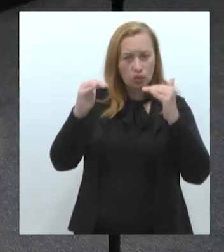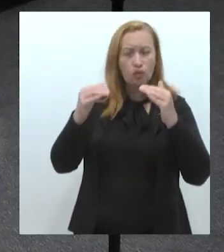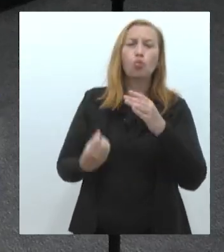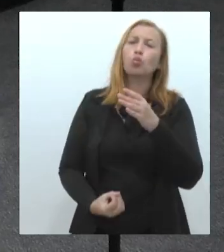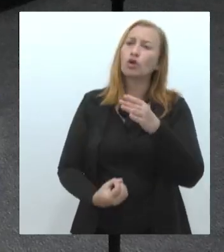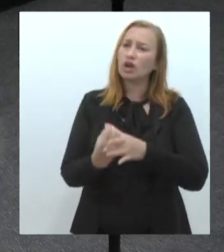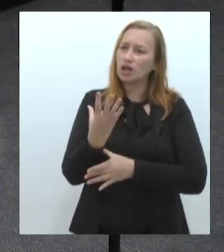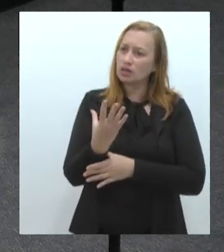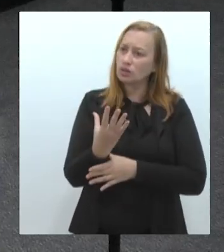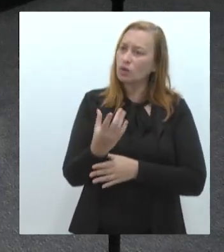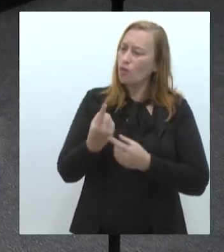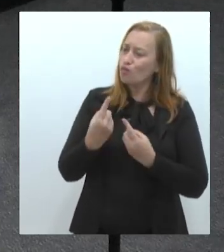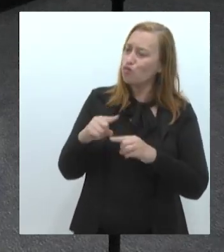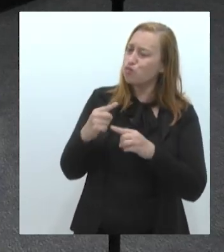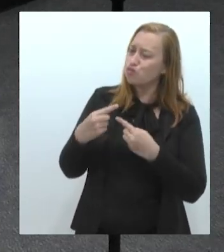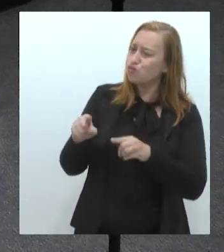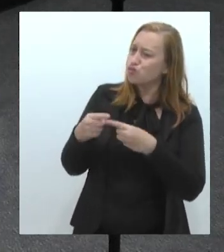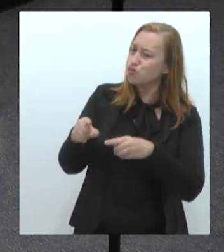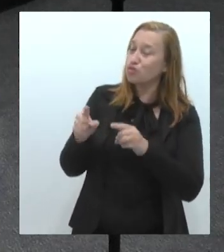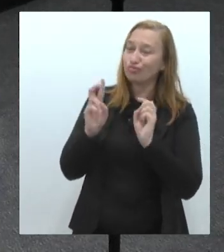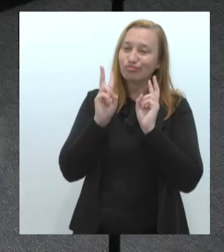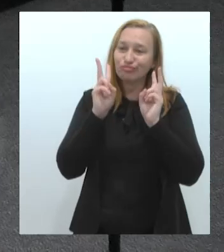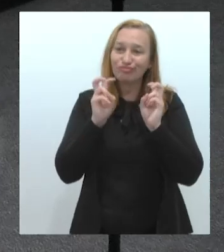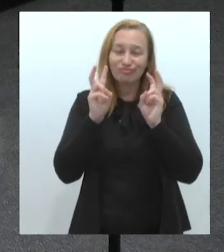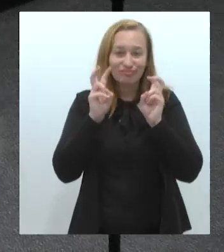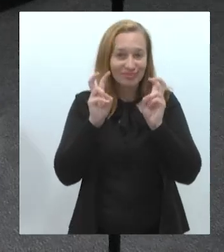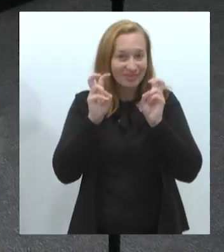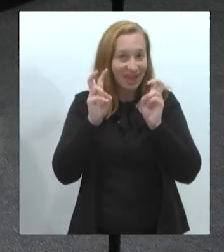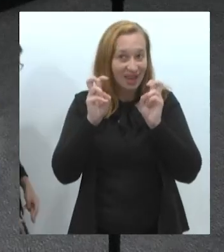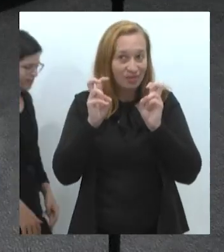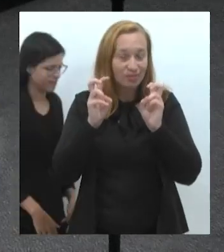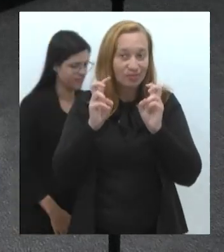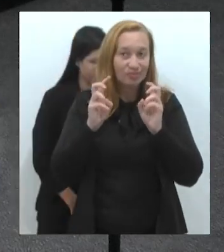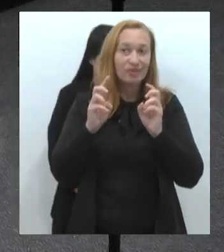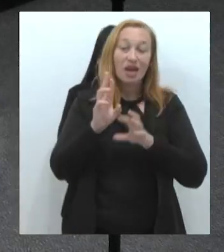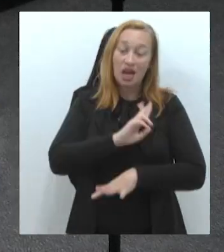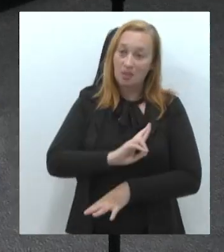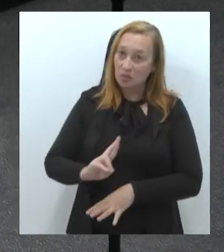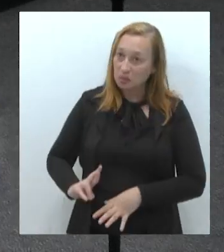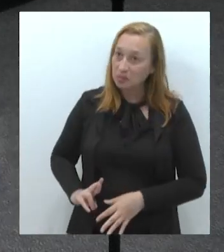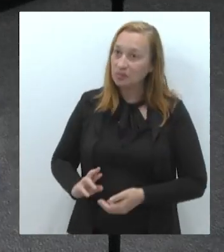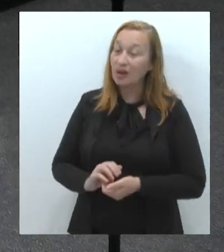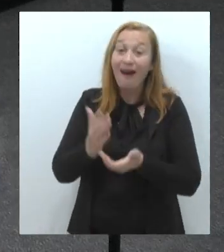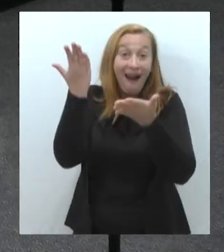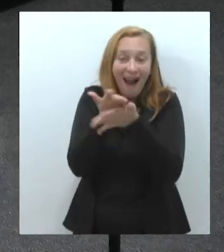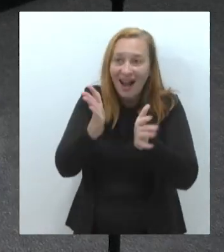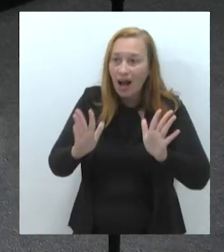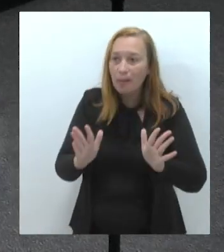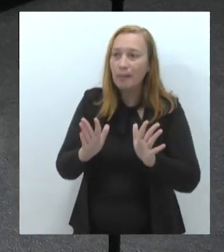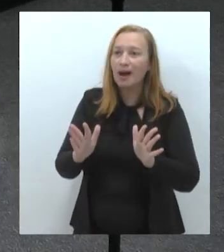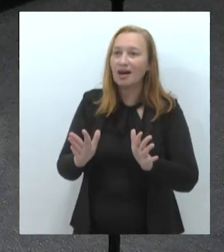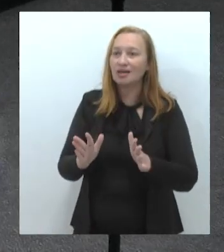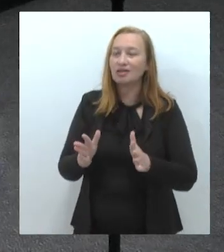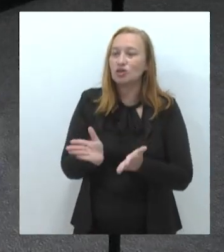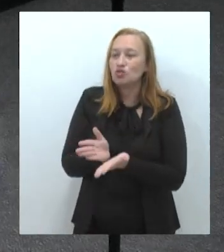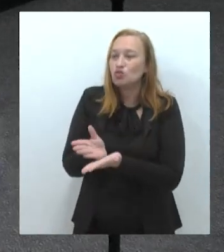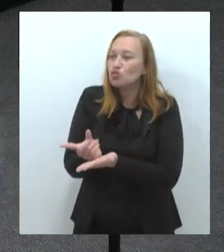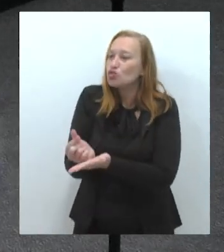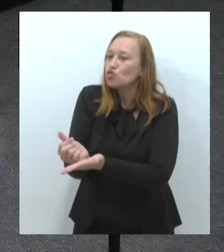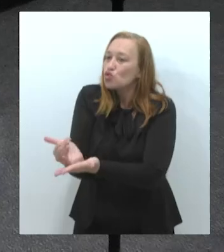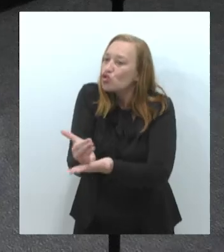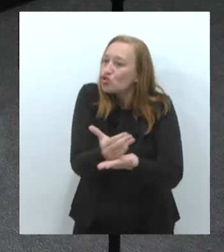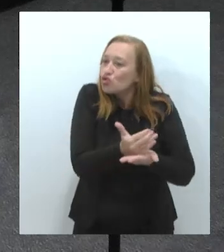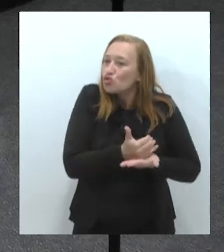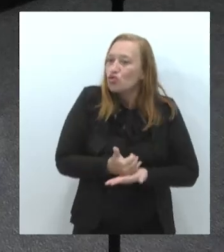criador e um provocador de um tema de atos republicanos. Acabar com o tal do ganha-ganha.